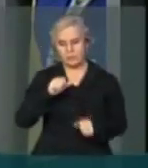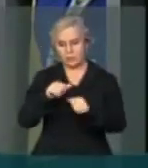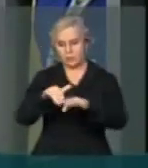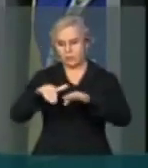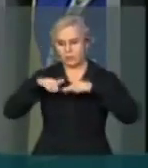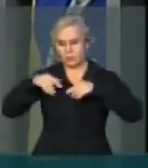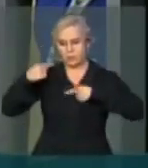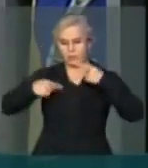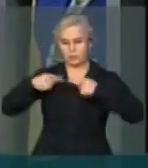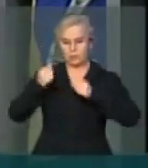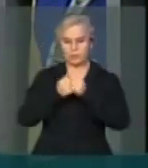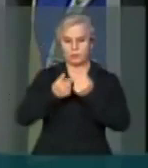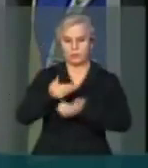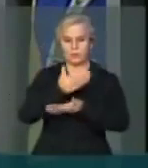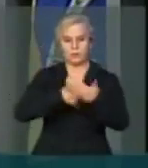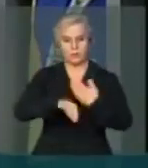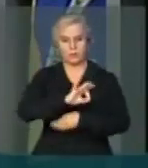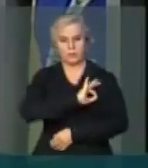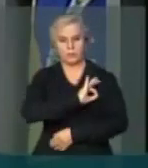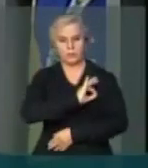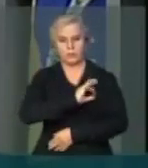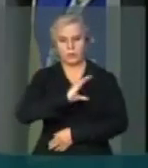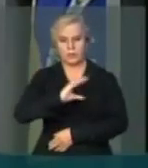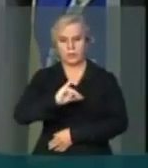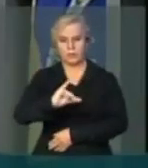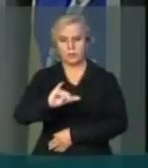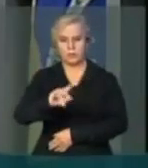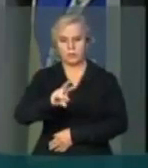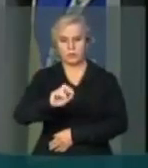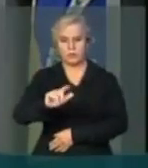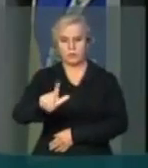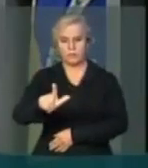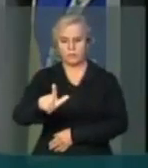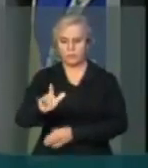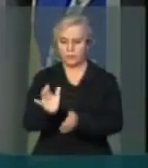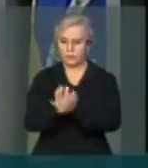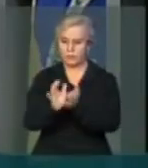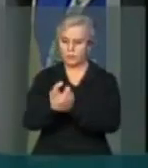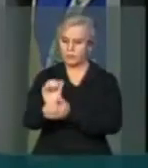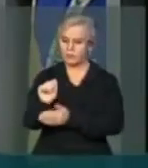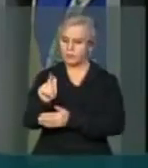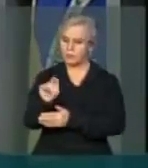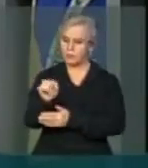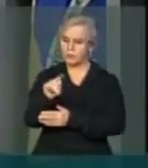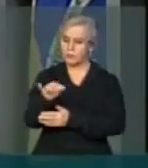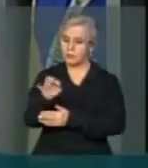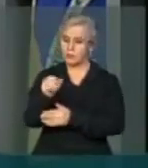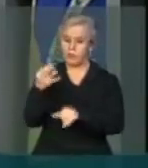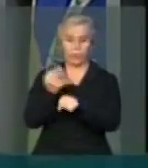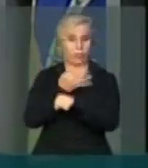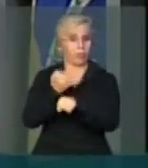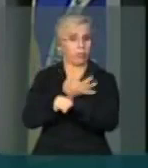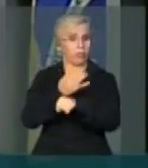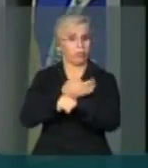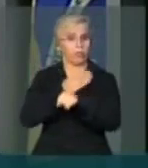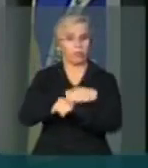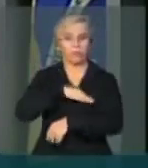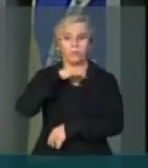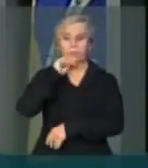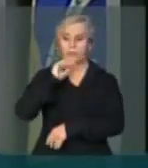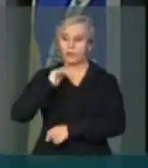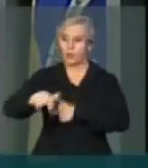assembleia da Polícia Civil, aonde os agentes já não suportam mais a carga